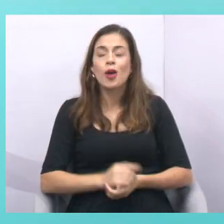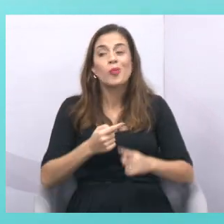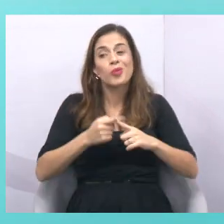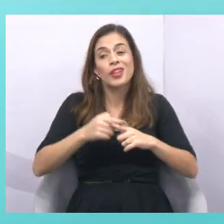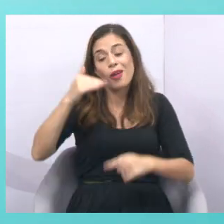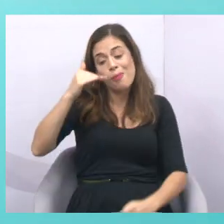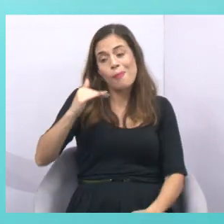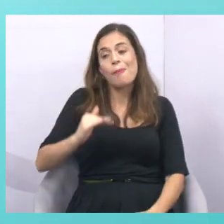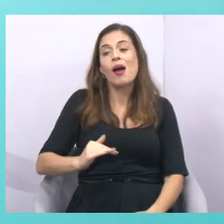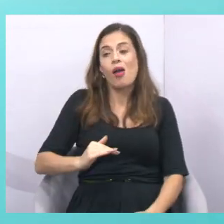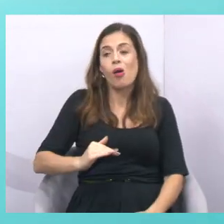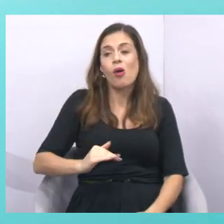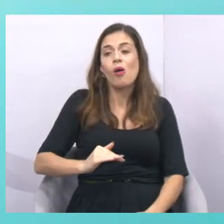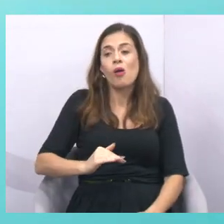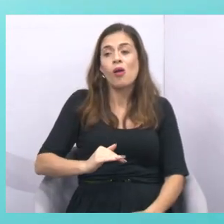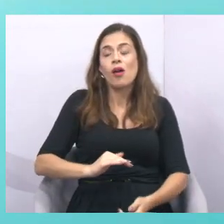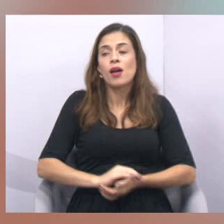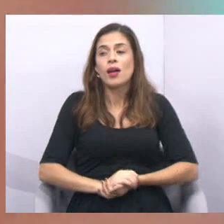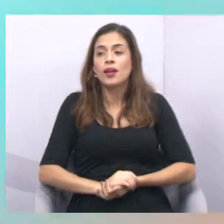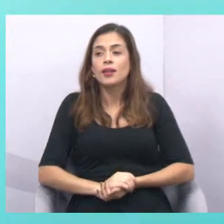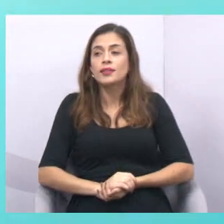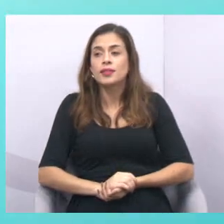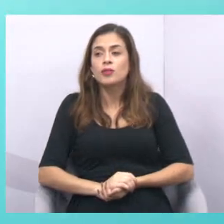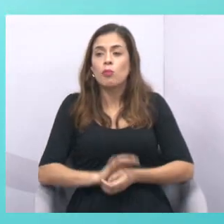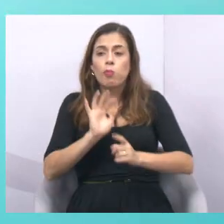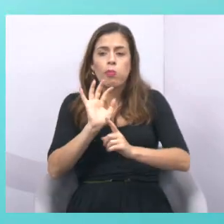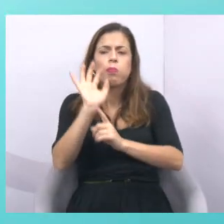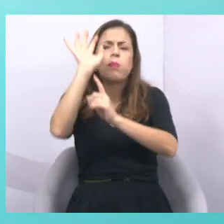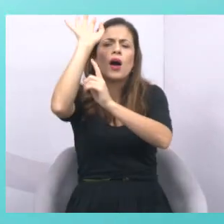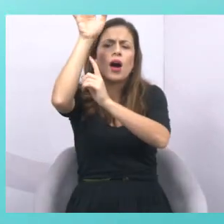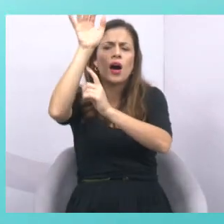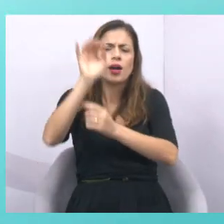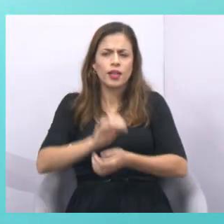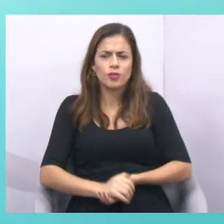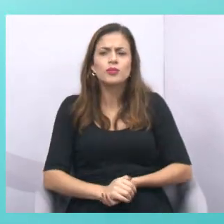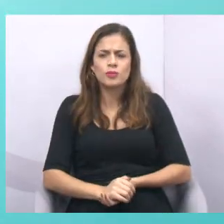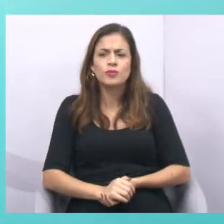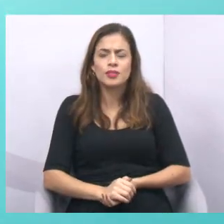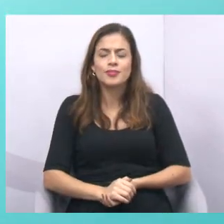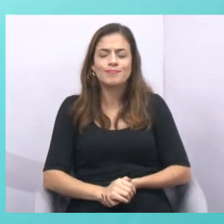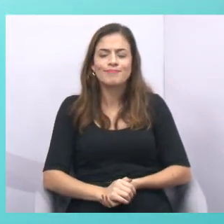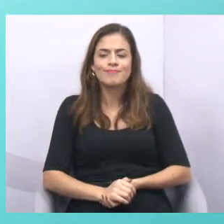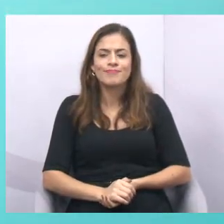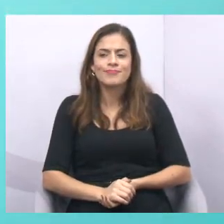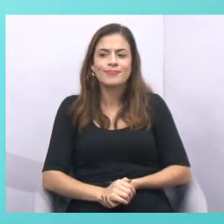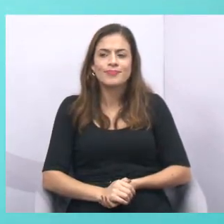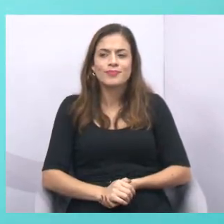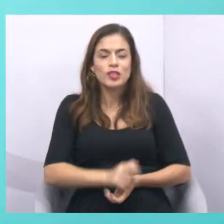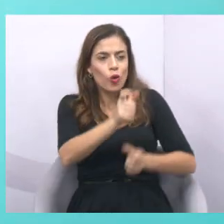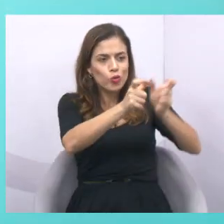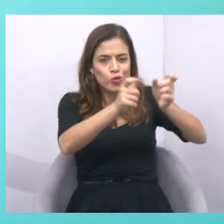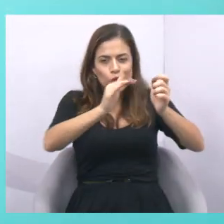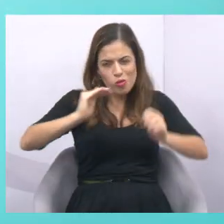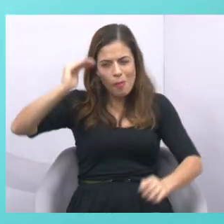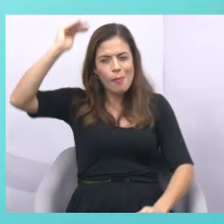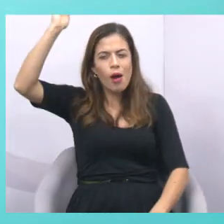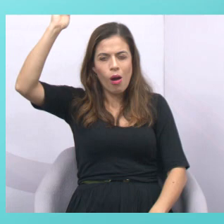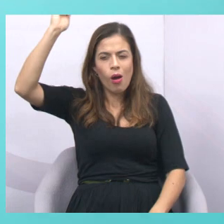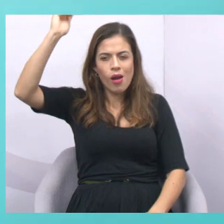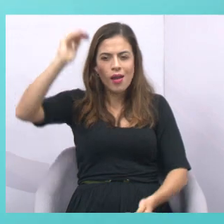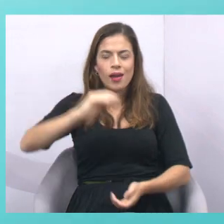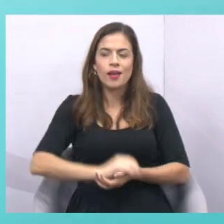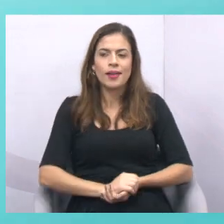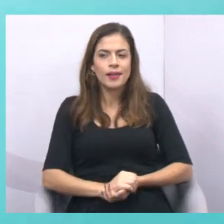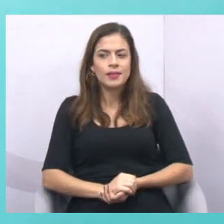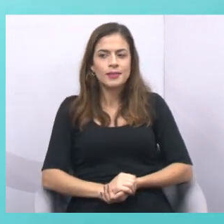quando eu fazia a bandeja num tempo só, eu ganhava, né? Em altura dos grandões. Sempre ficava